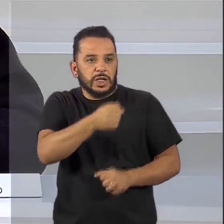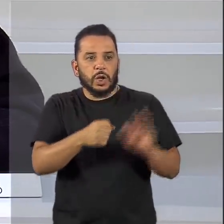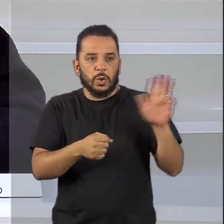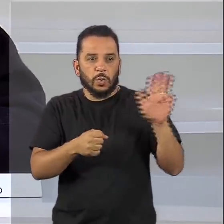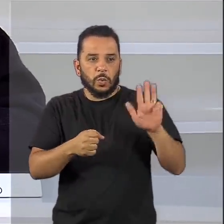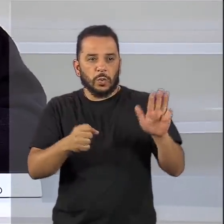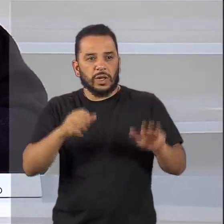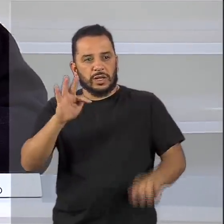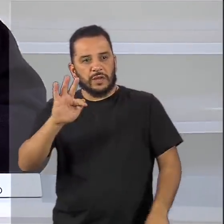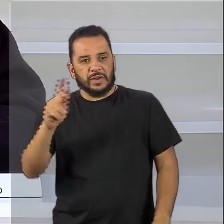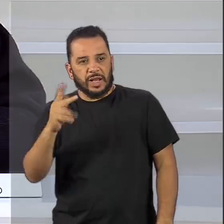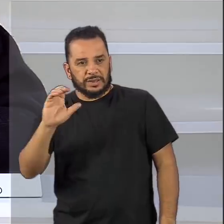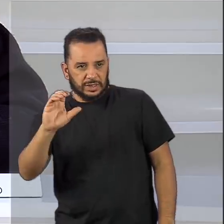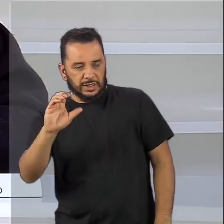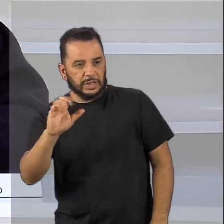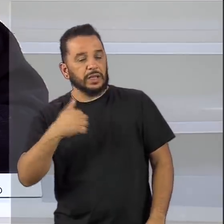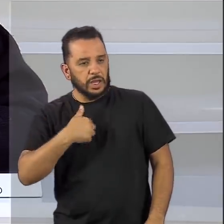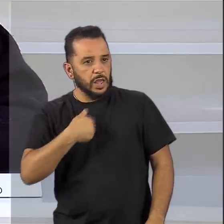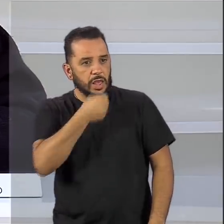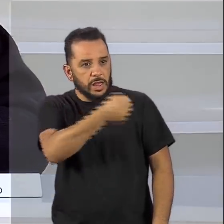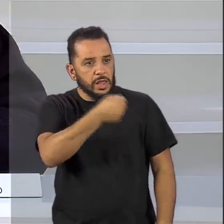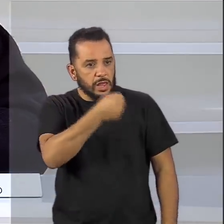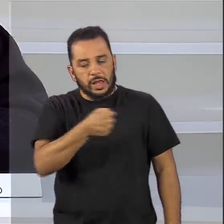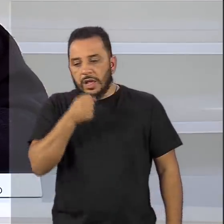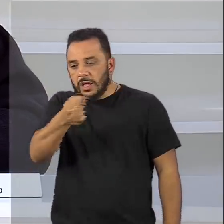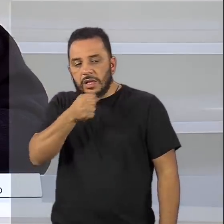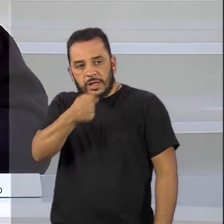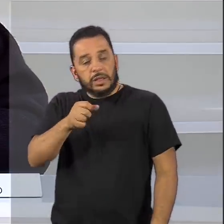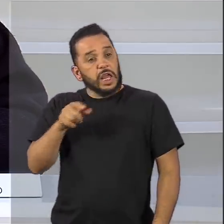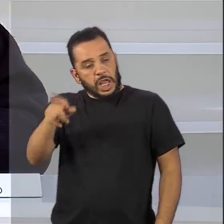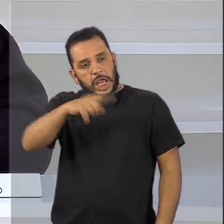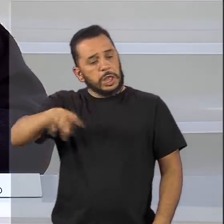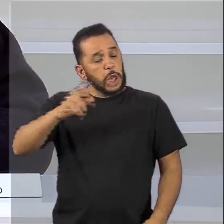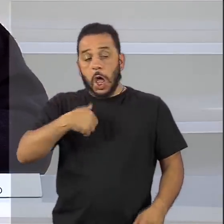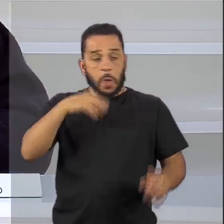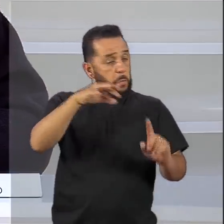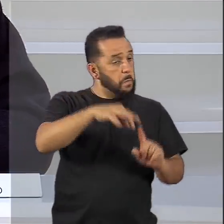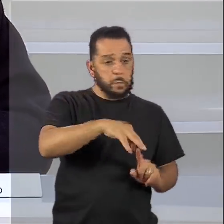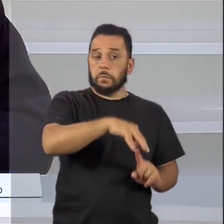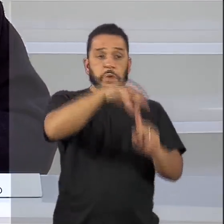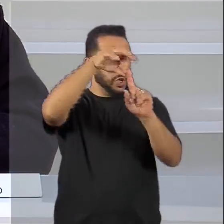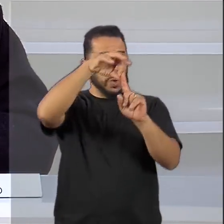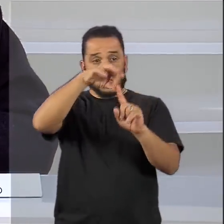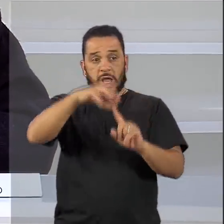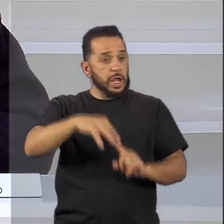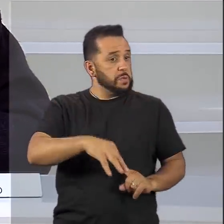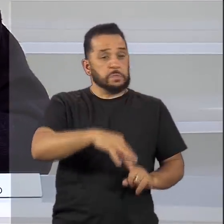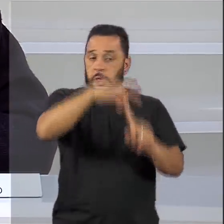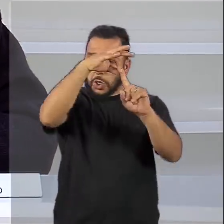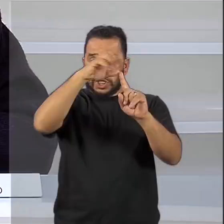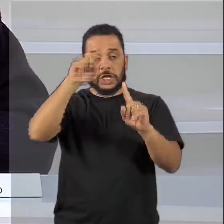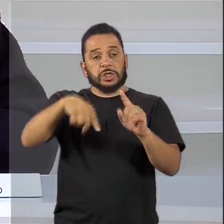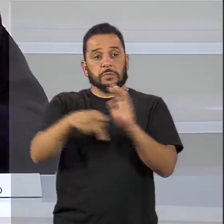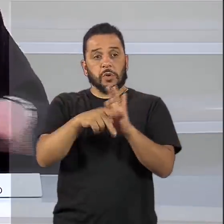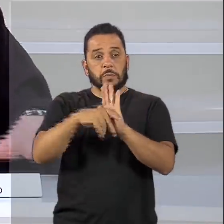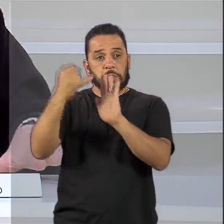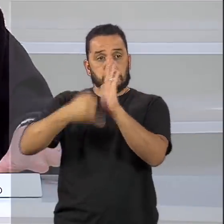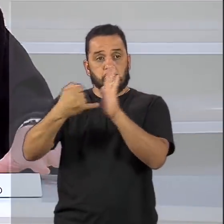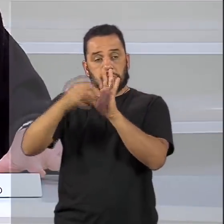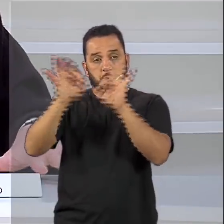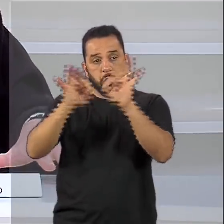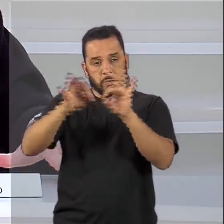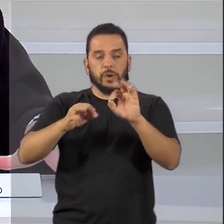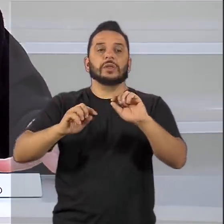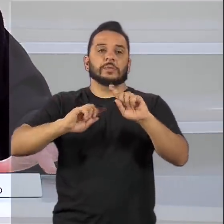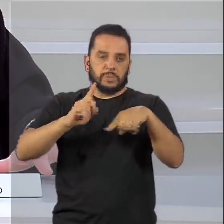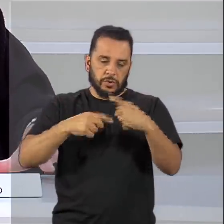candidatos que poderiam ganhar a eleição, e ambos apontaram como prioridade absoluta, 1 ou 0, a reforma tributária. Bom, aí passou